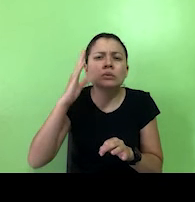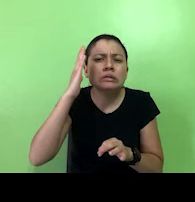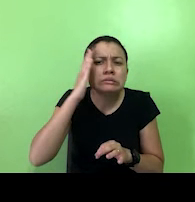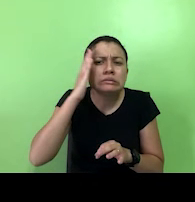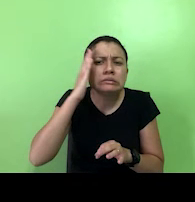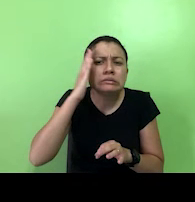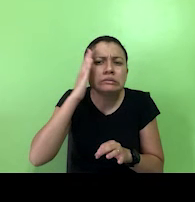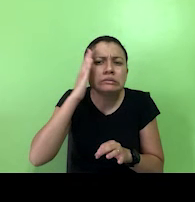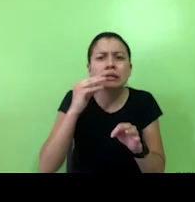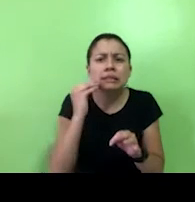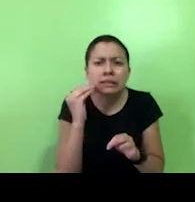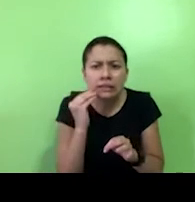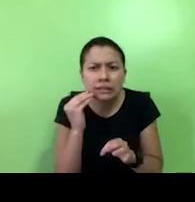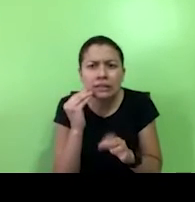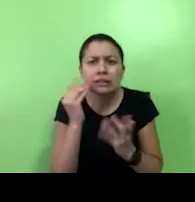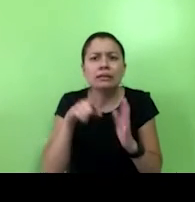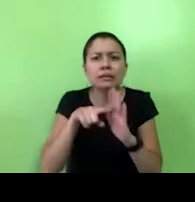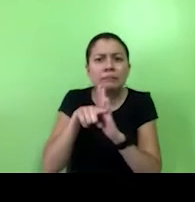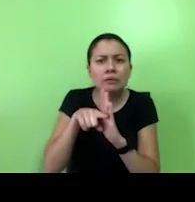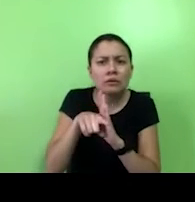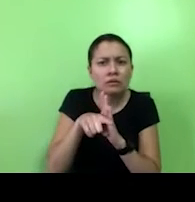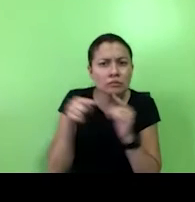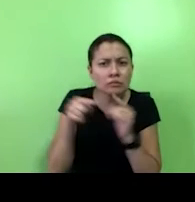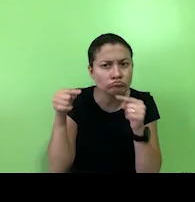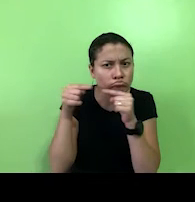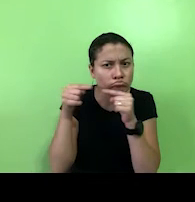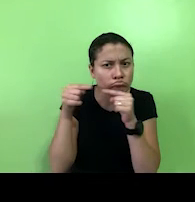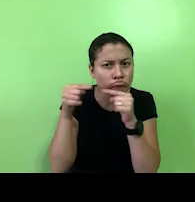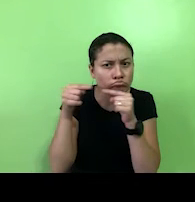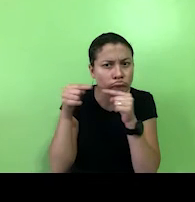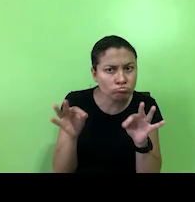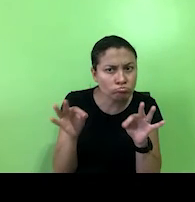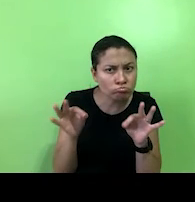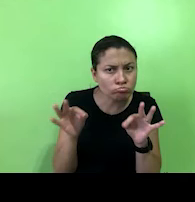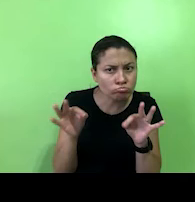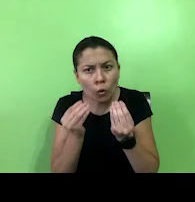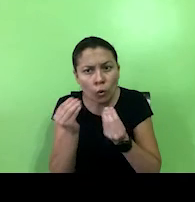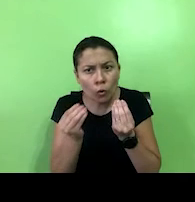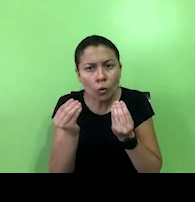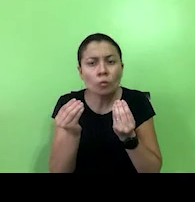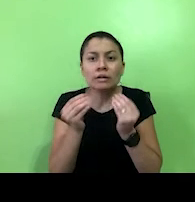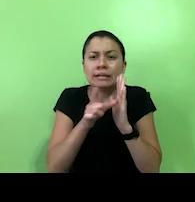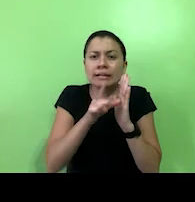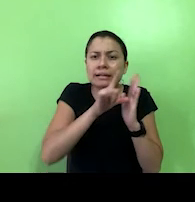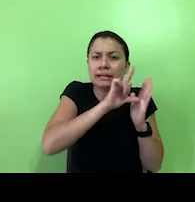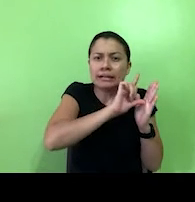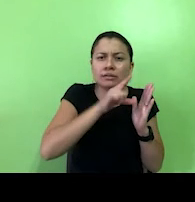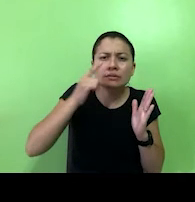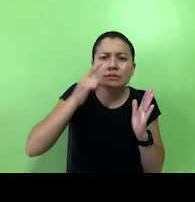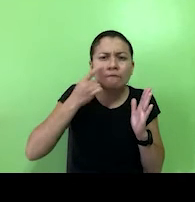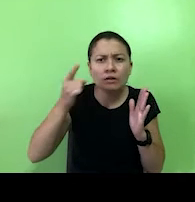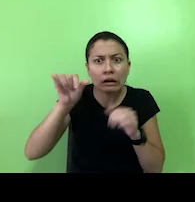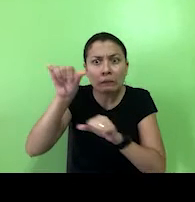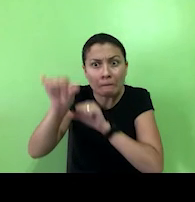procedimento de pesquisa estava adequado. Então a gente fez alguns com eles antes de toda vez que a gente mudava alguma coisa